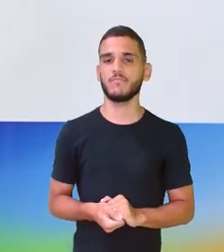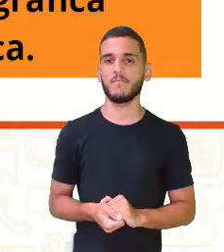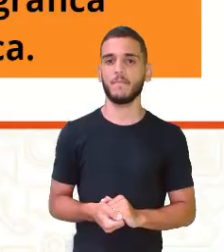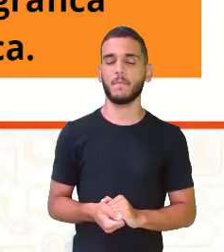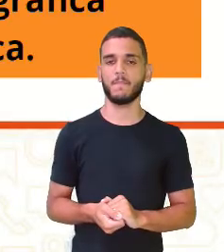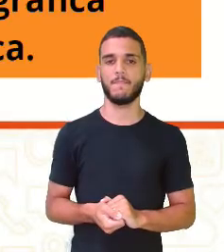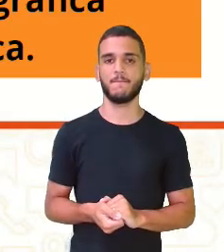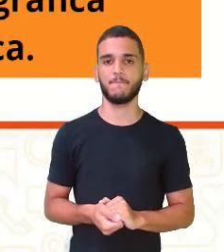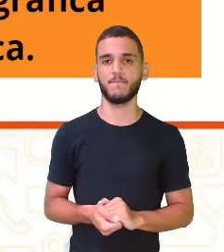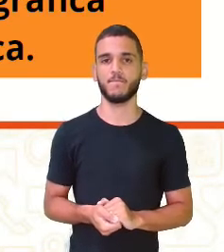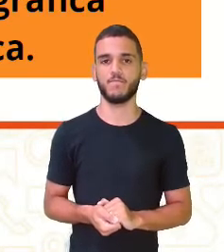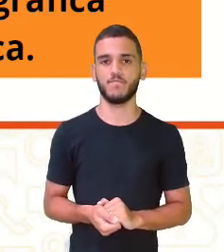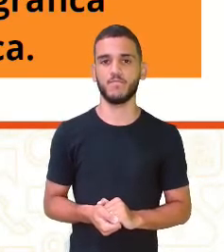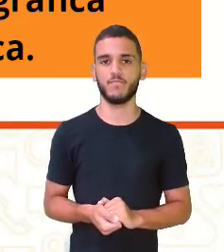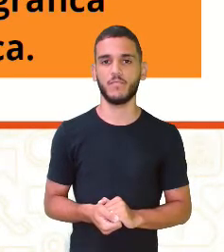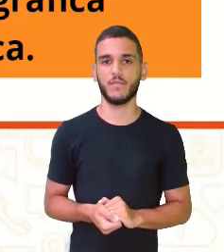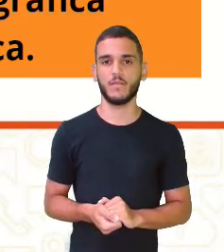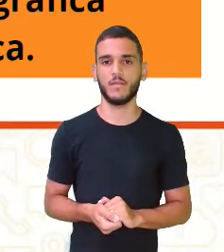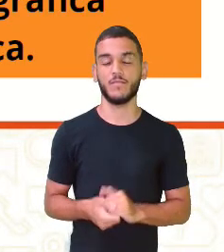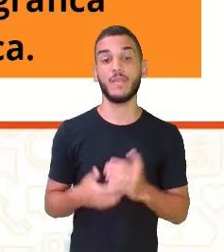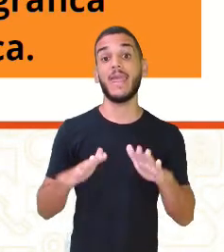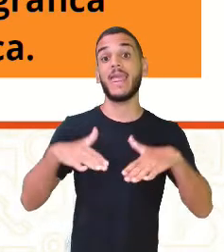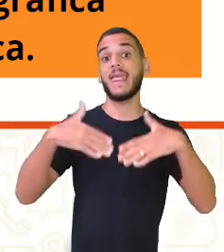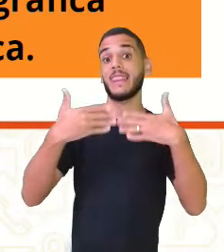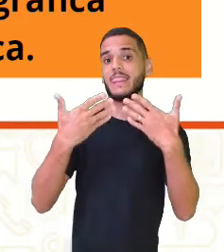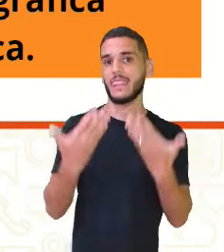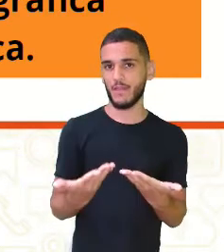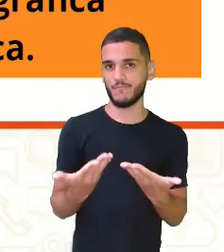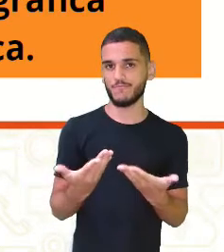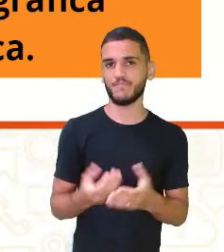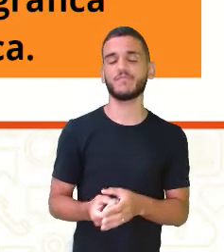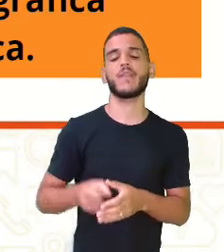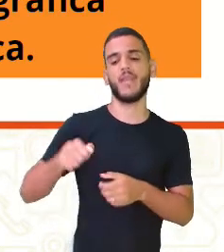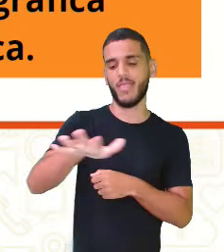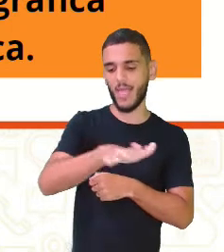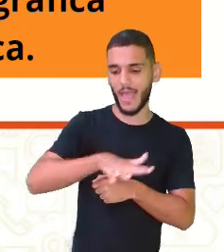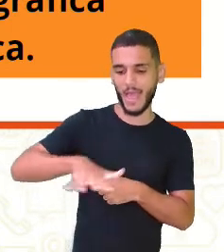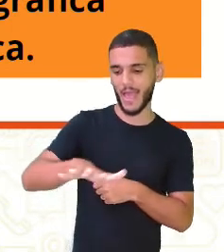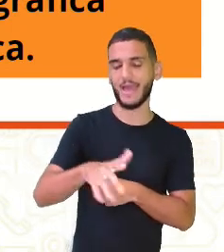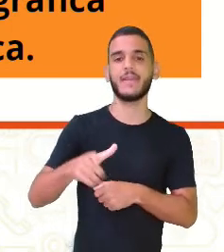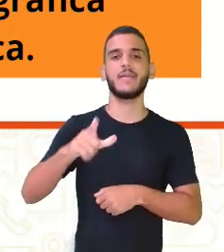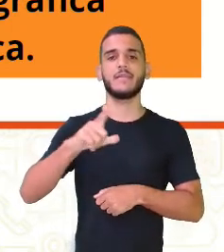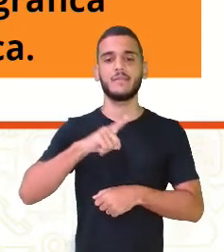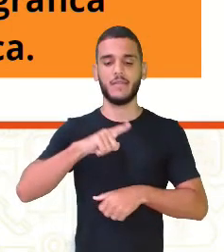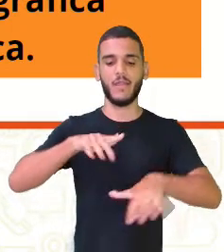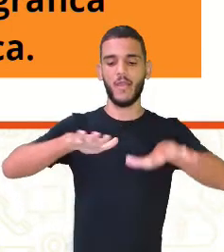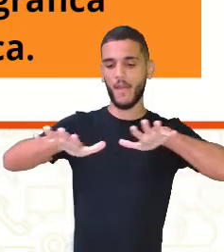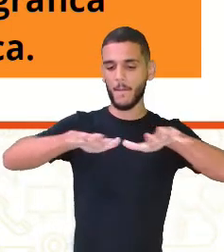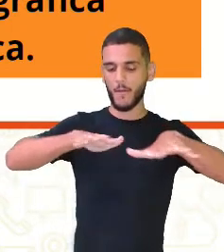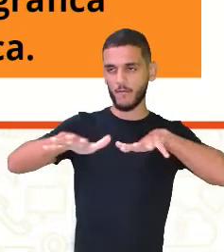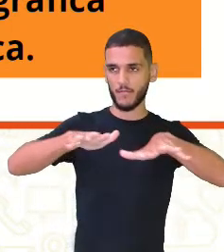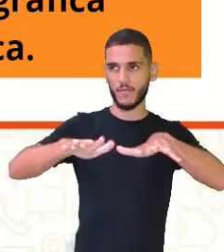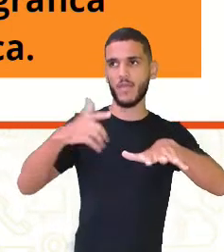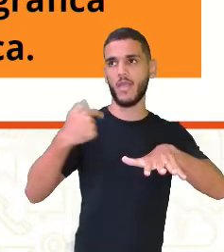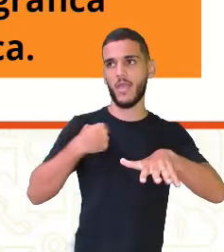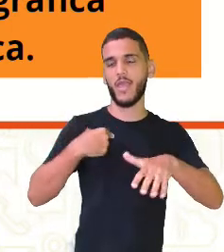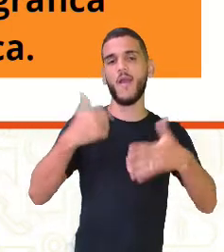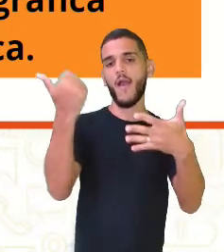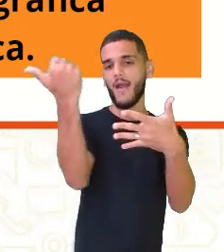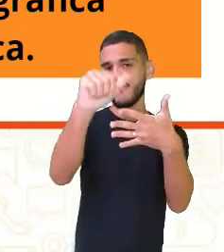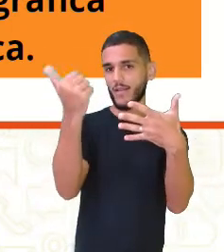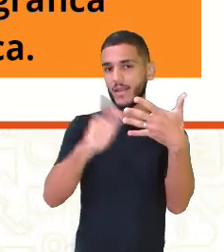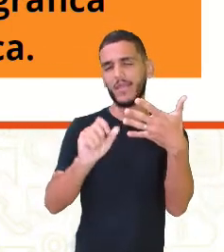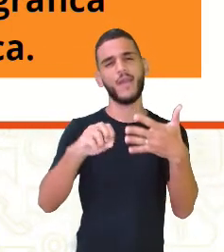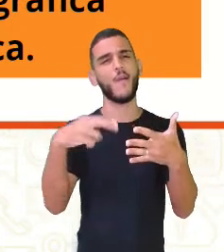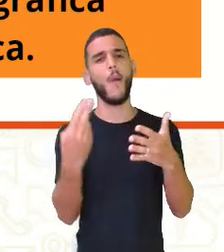Então, dentro dessa área ampla da motricidade, e aí você diz, ora, eu estou avaliando, eu estou propondo,